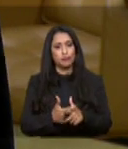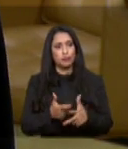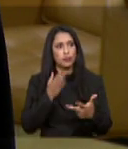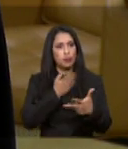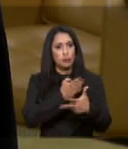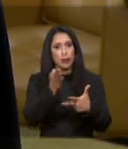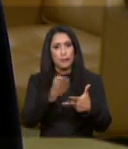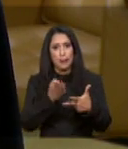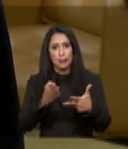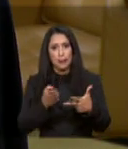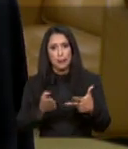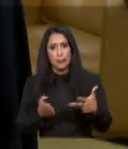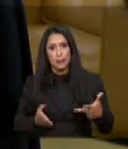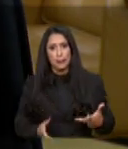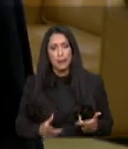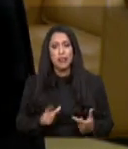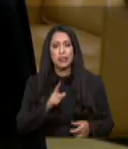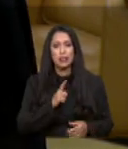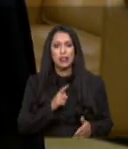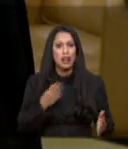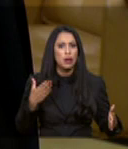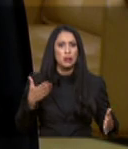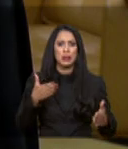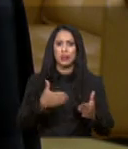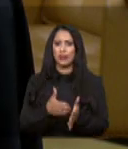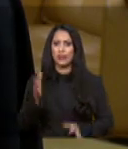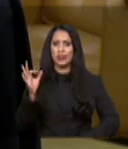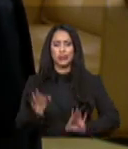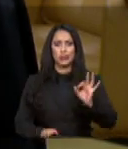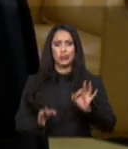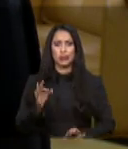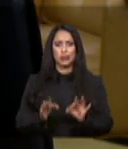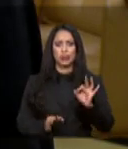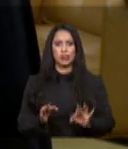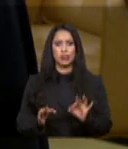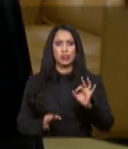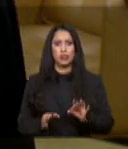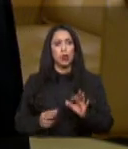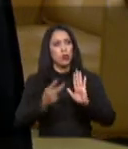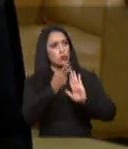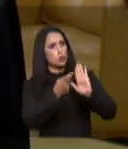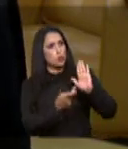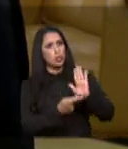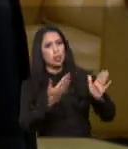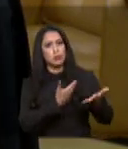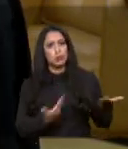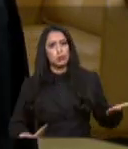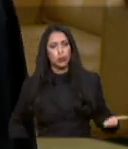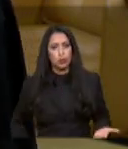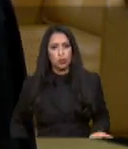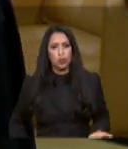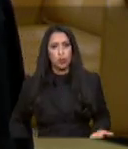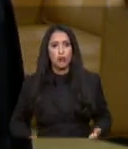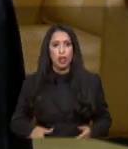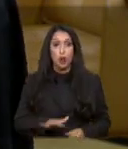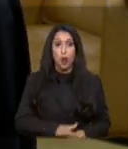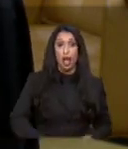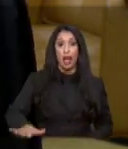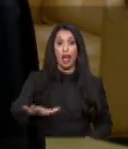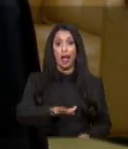de poderes, pois geraria uma intervenção judicial sobre um horizonte de programas governamentais absolutamente